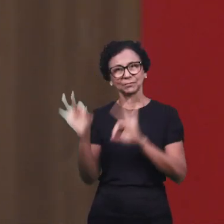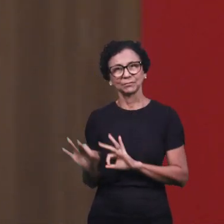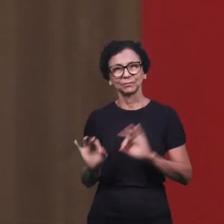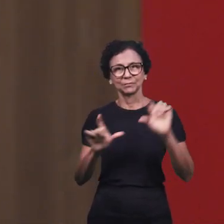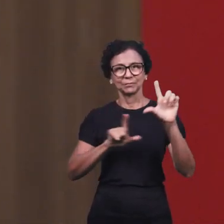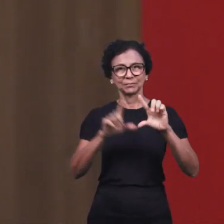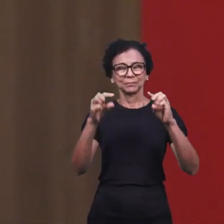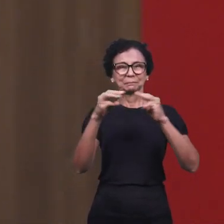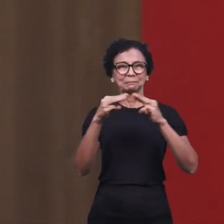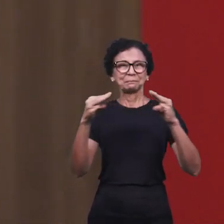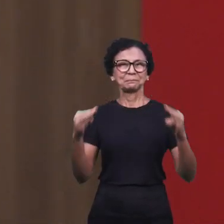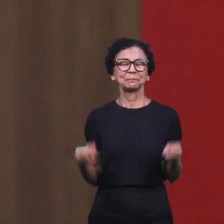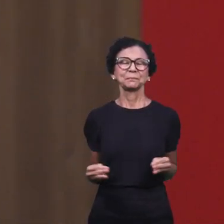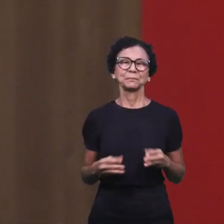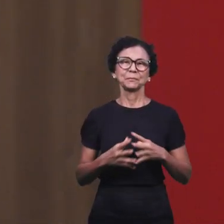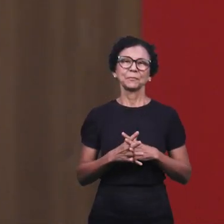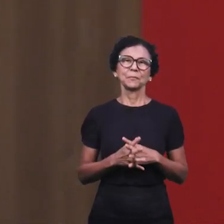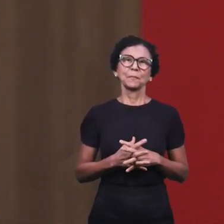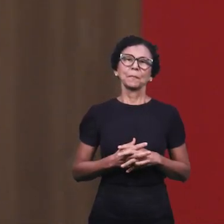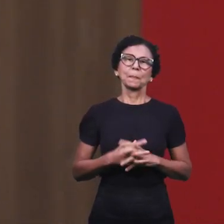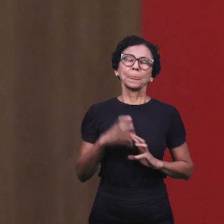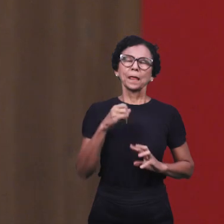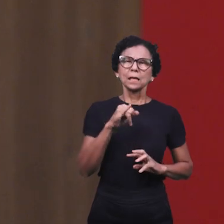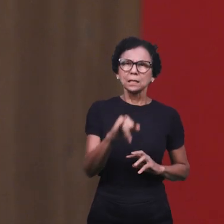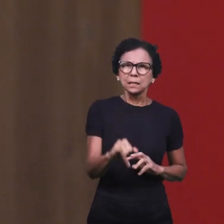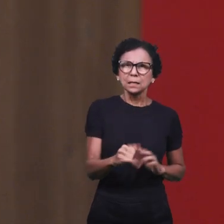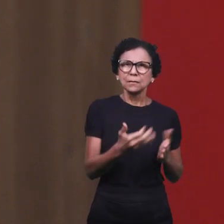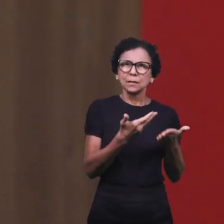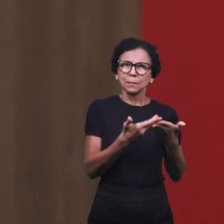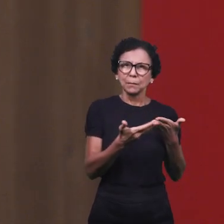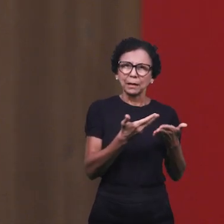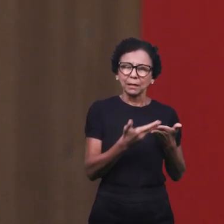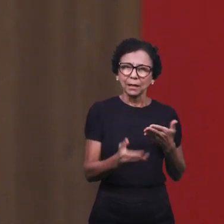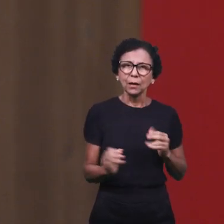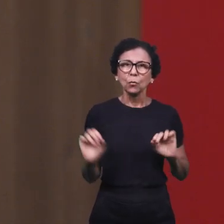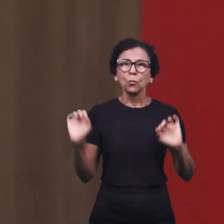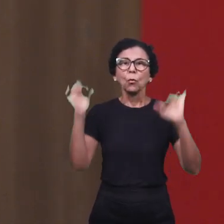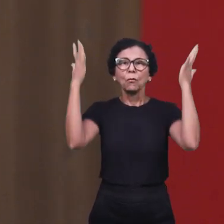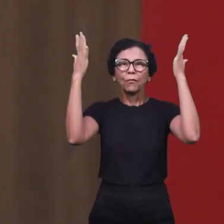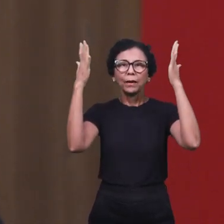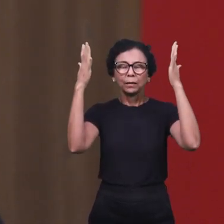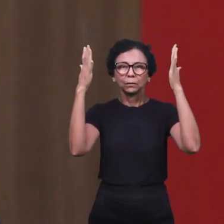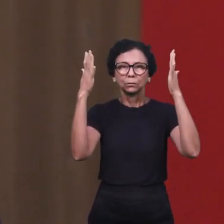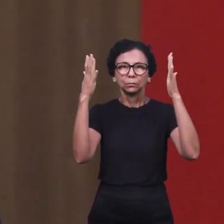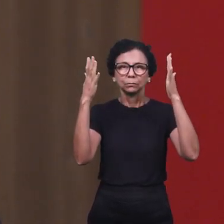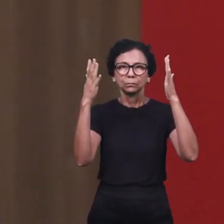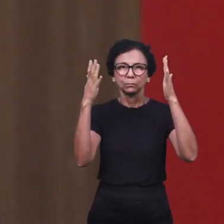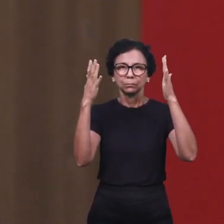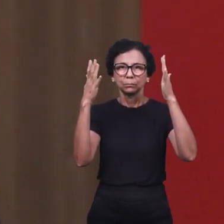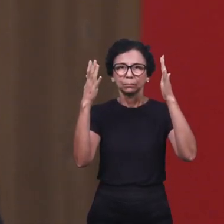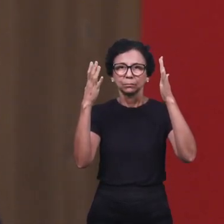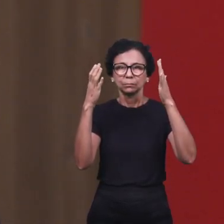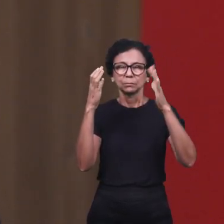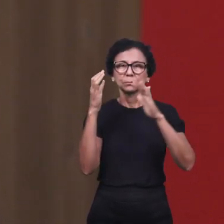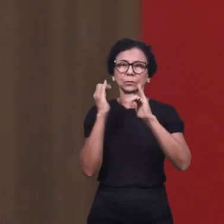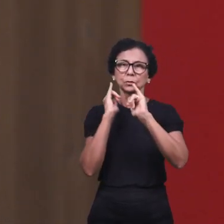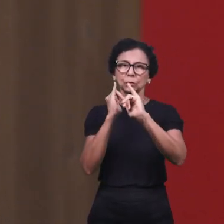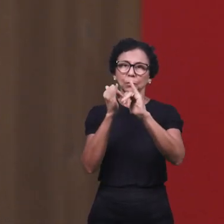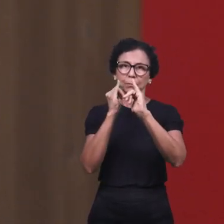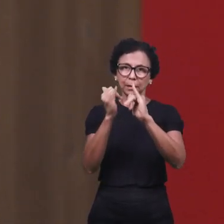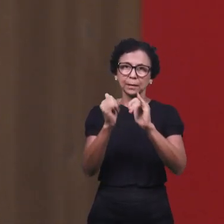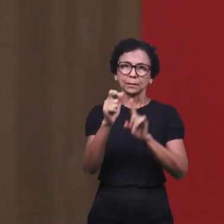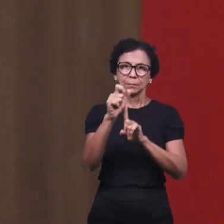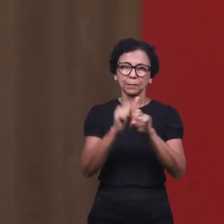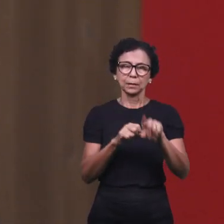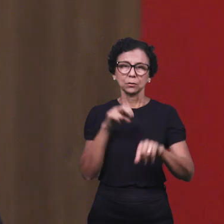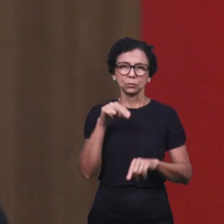Manaim, para que, caso você não tenha assistido o evento Trombetas e Festas 3, que ocorreu no dia 26 de novembro de